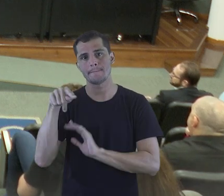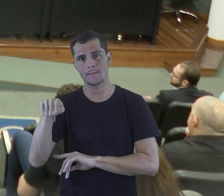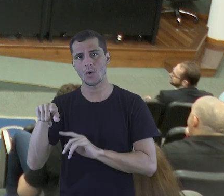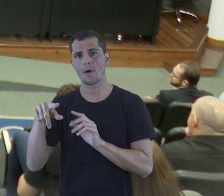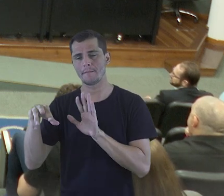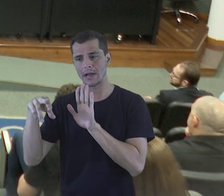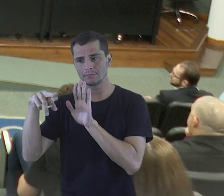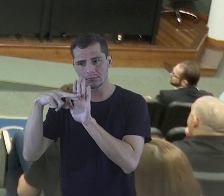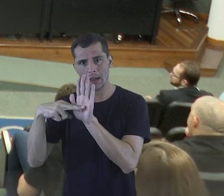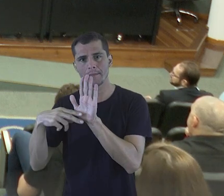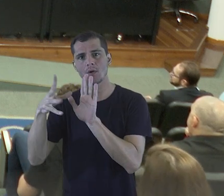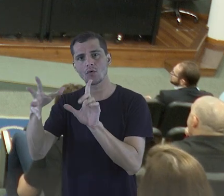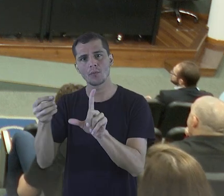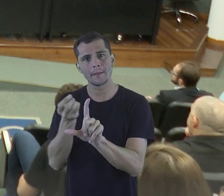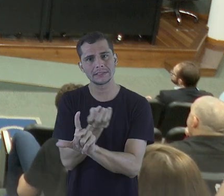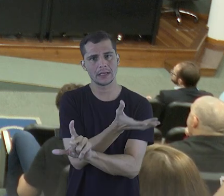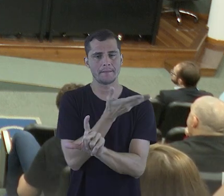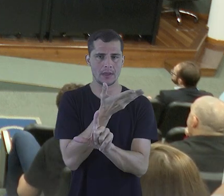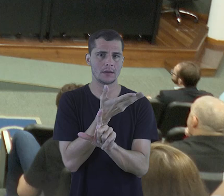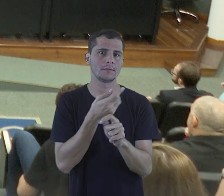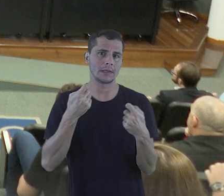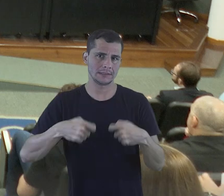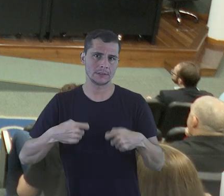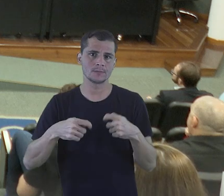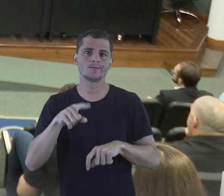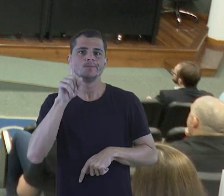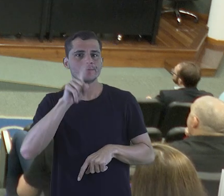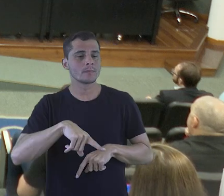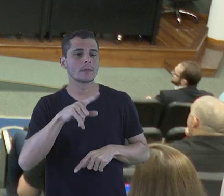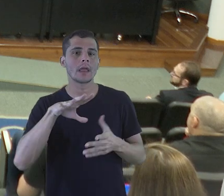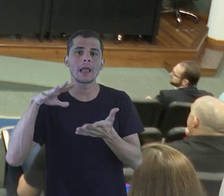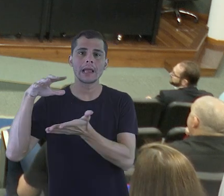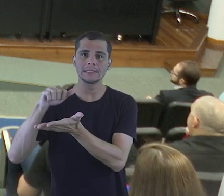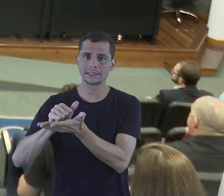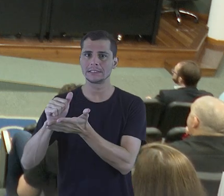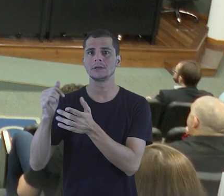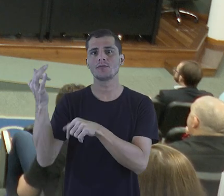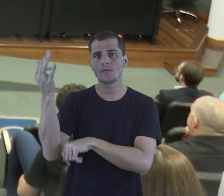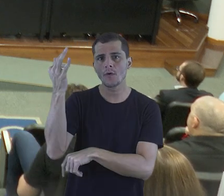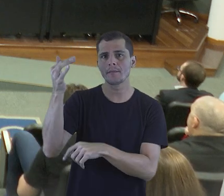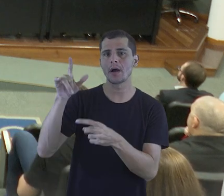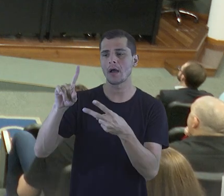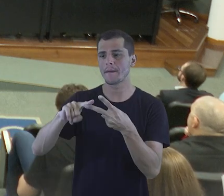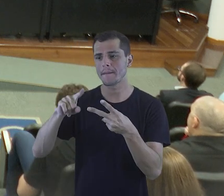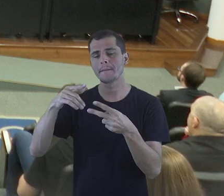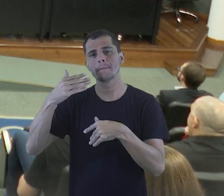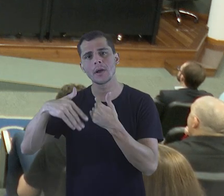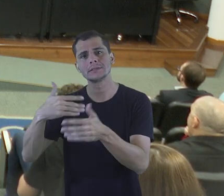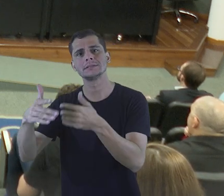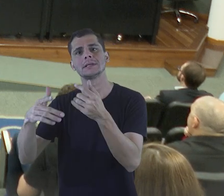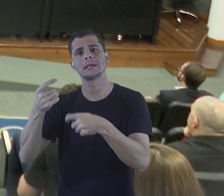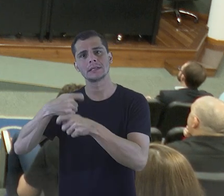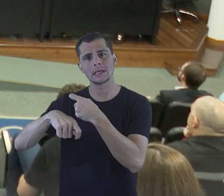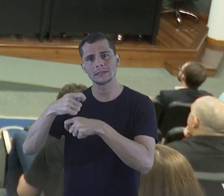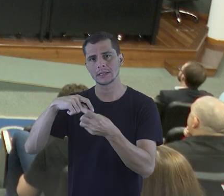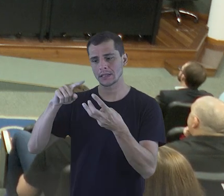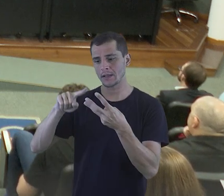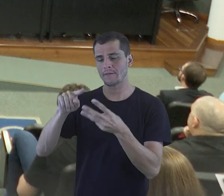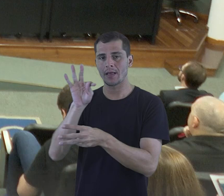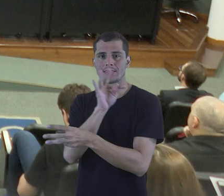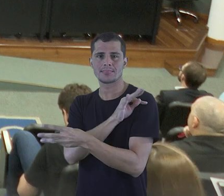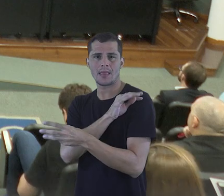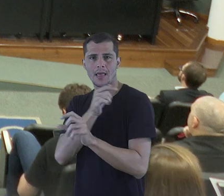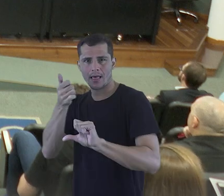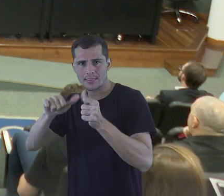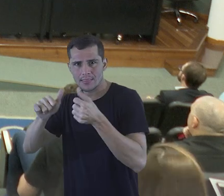que o termo de compartilhamento supriria então, formalização e registro instauração de processos administrativos análise técnica e jurídica decisão